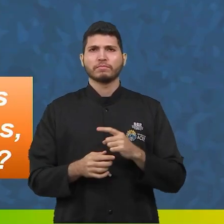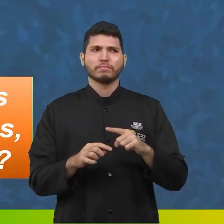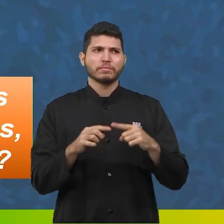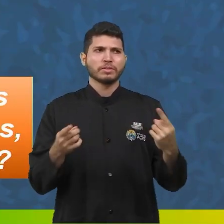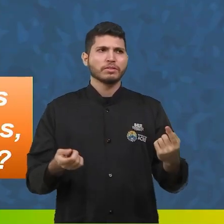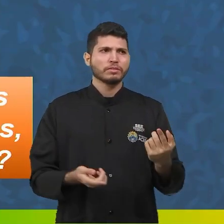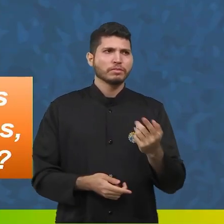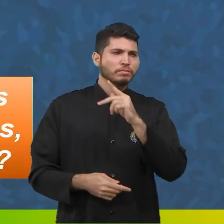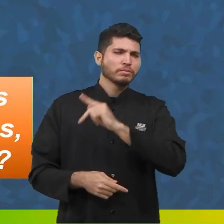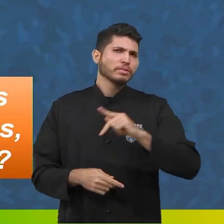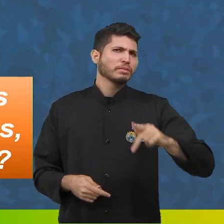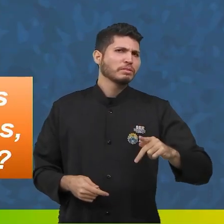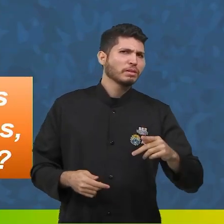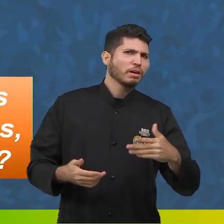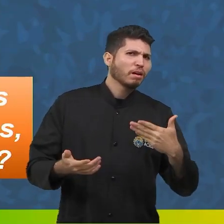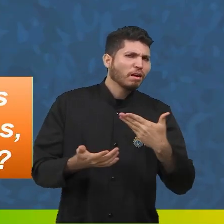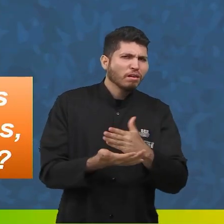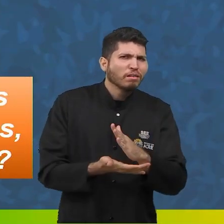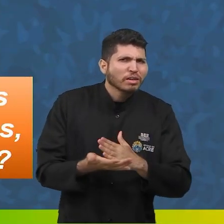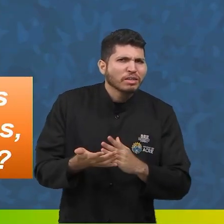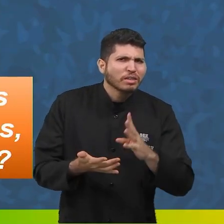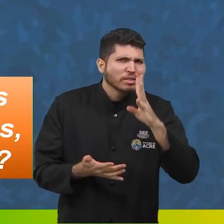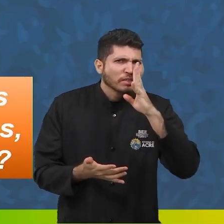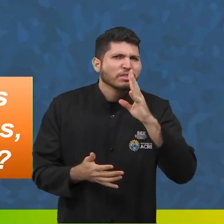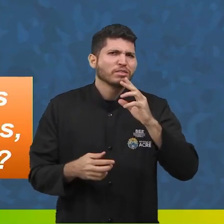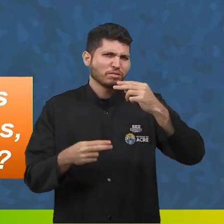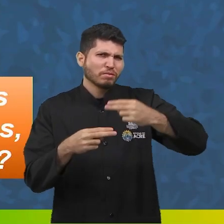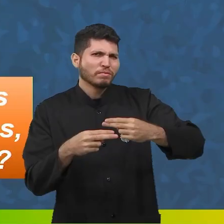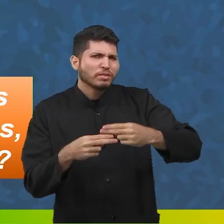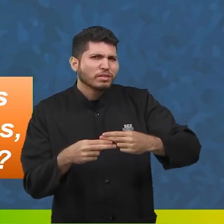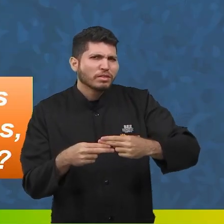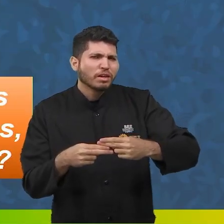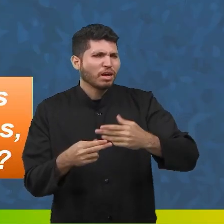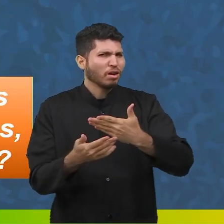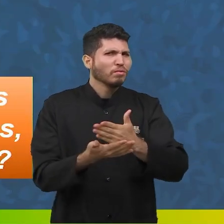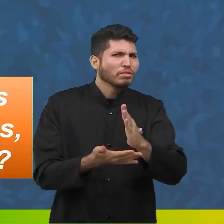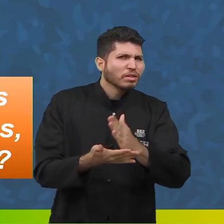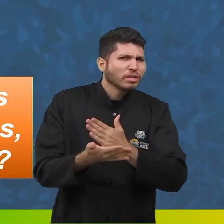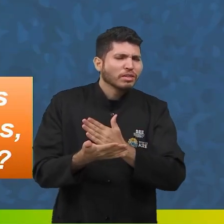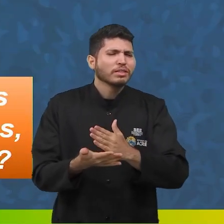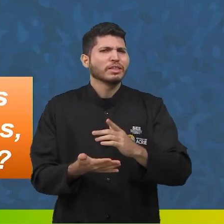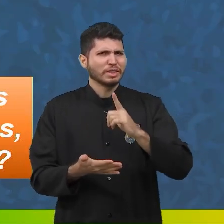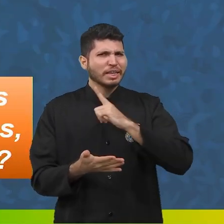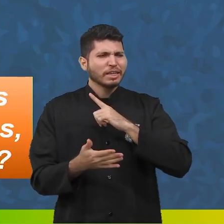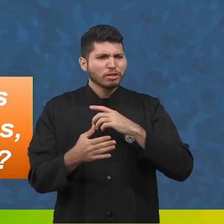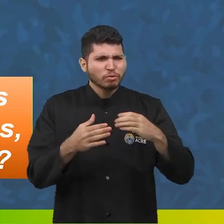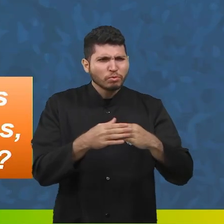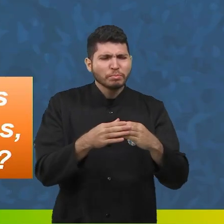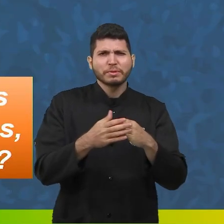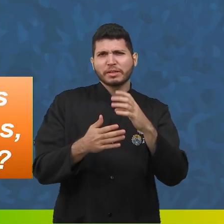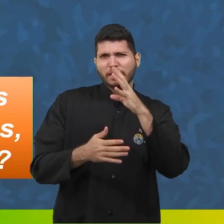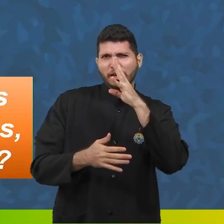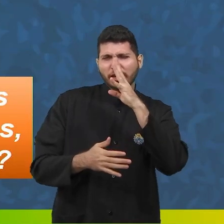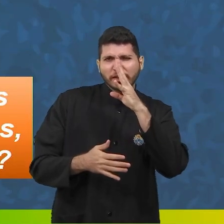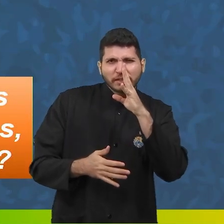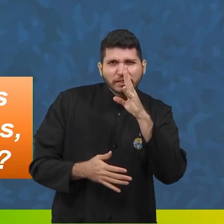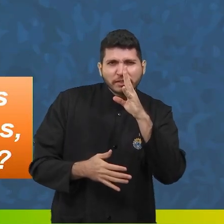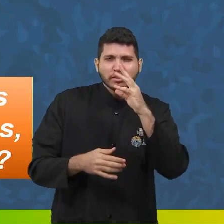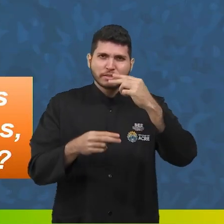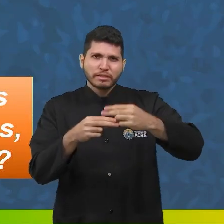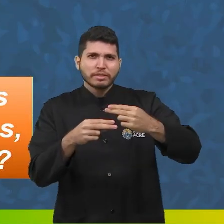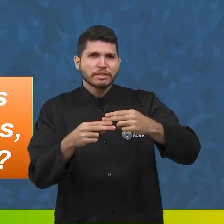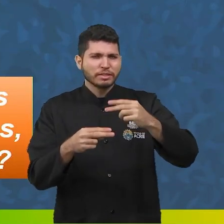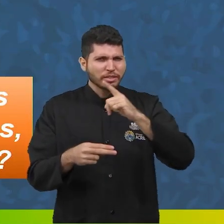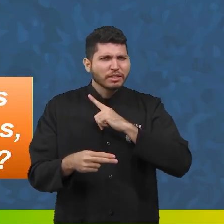professora, será que alguém ainda assiste novela? Será que existe ainda esse público? E aí eu deixo para você